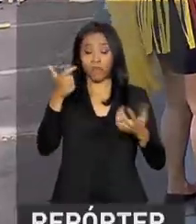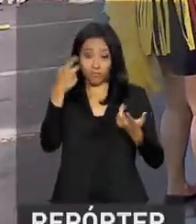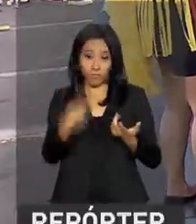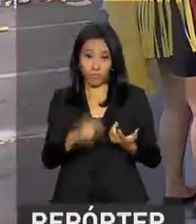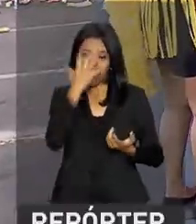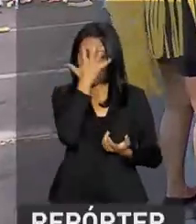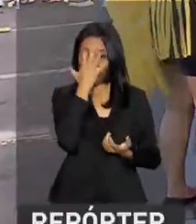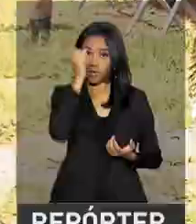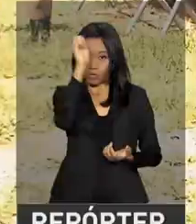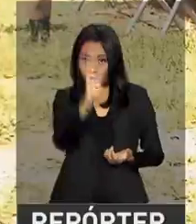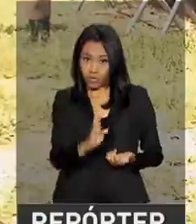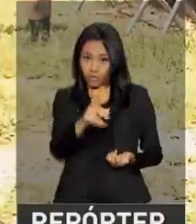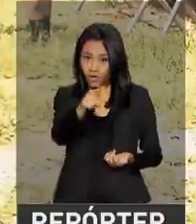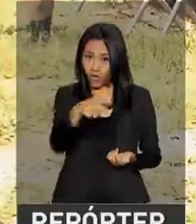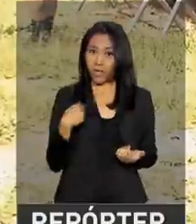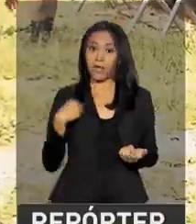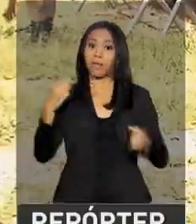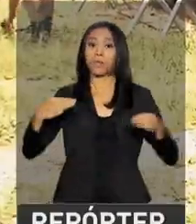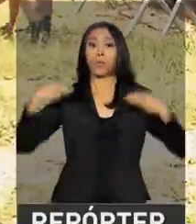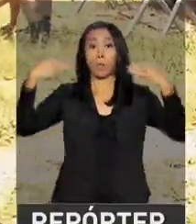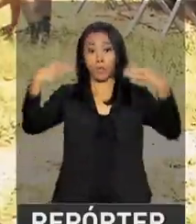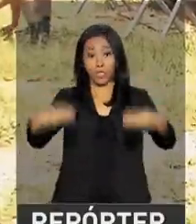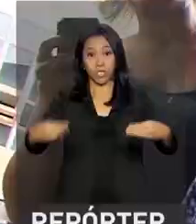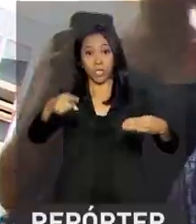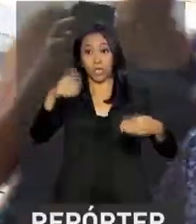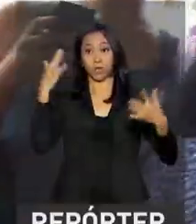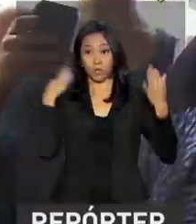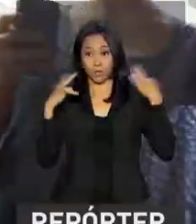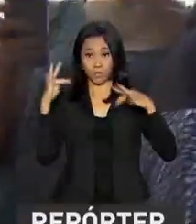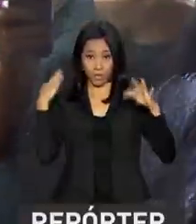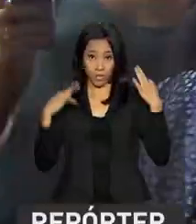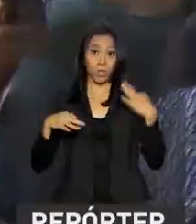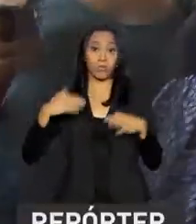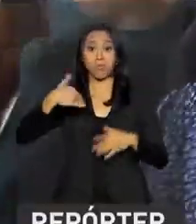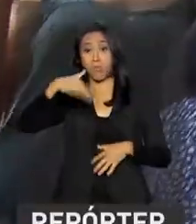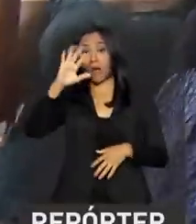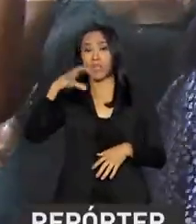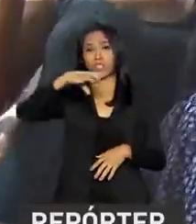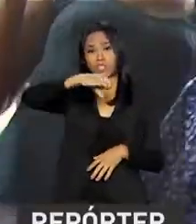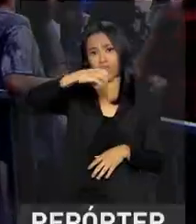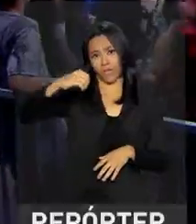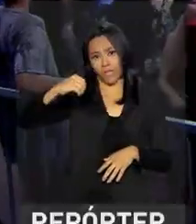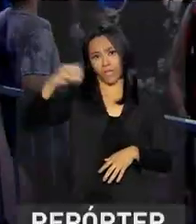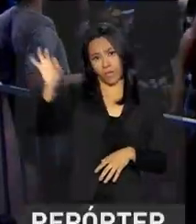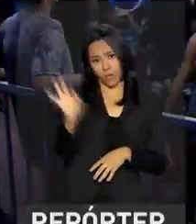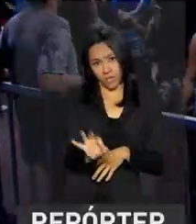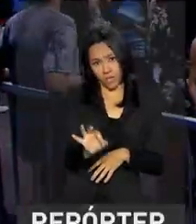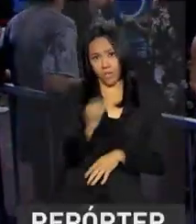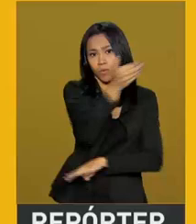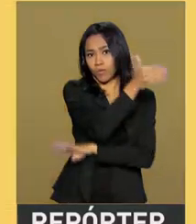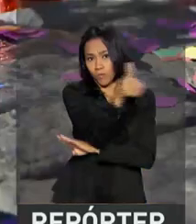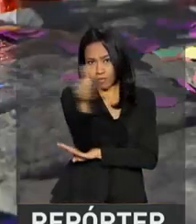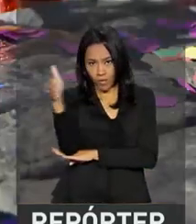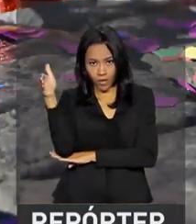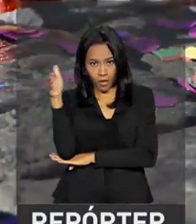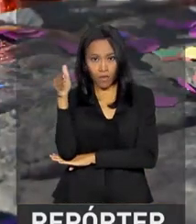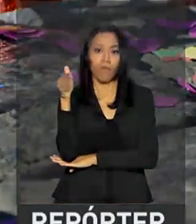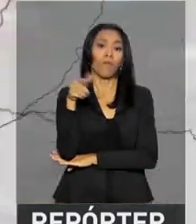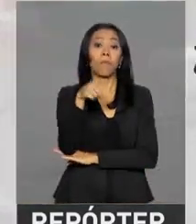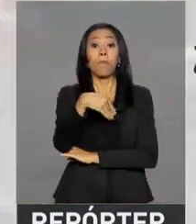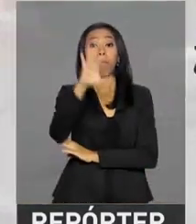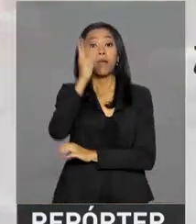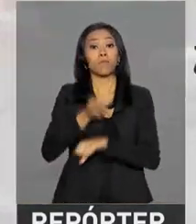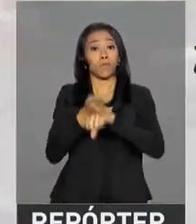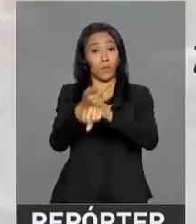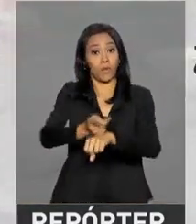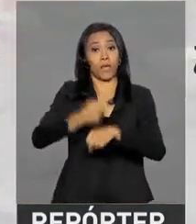a estimativa do ministério do turismo é de ocupação de mais de 90% na rede hoteleira as cidades mais